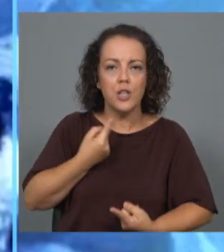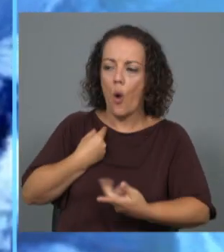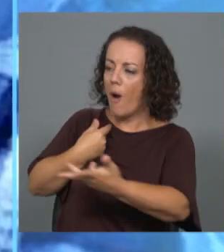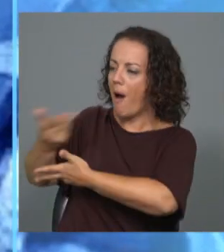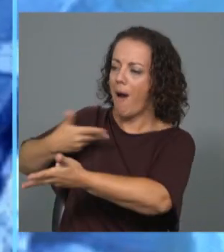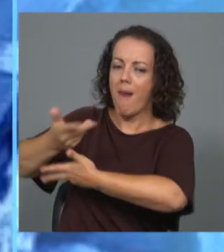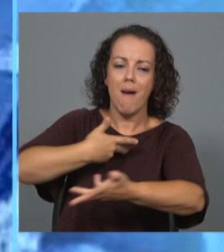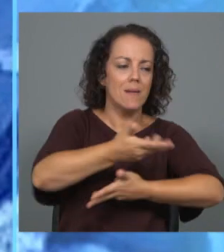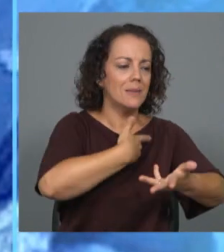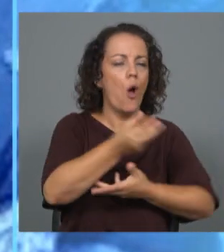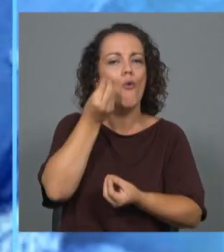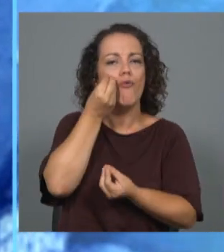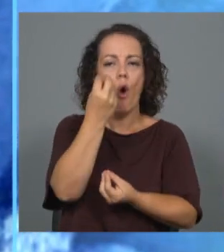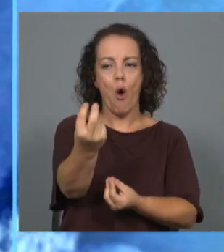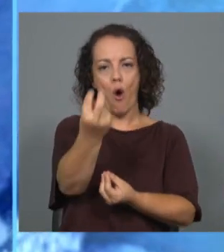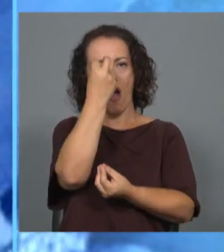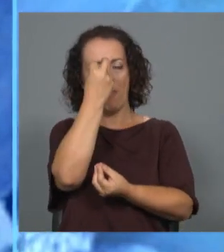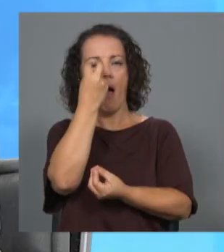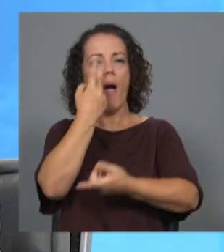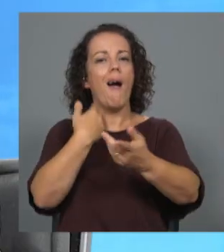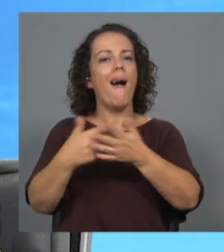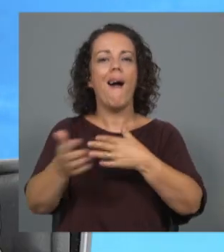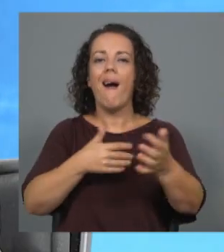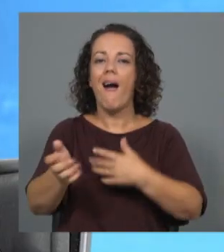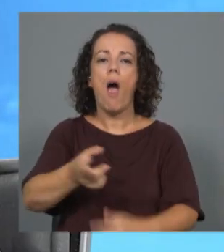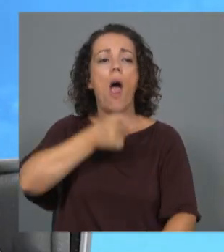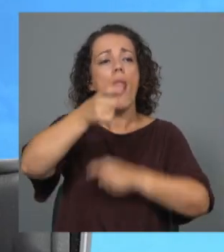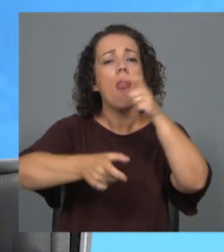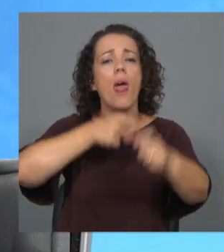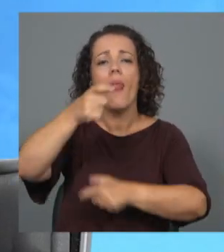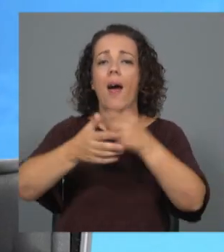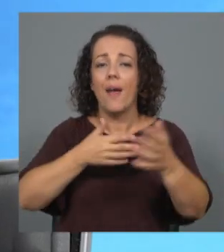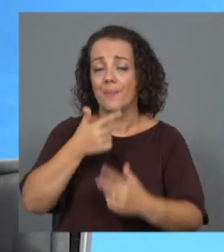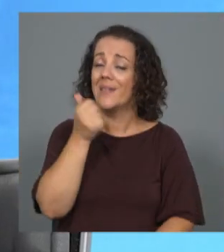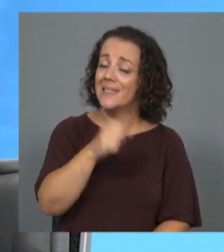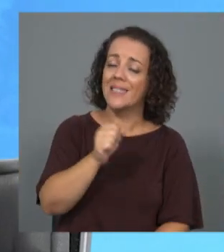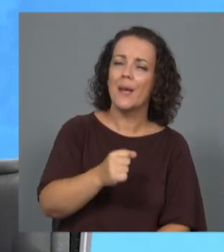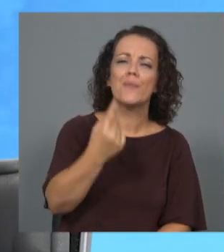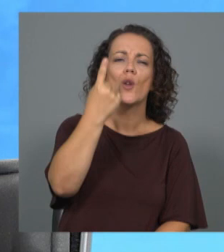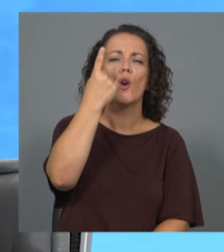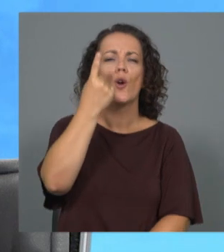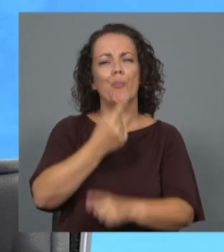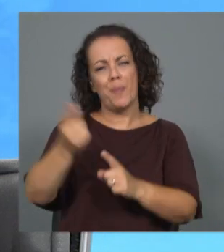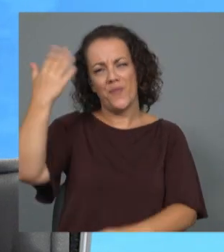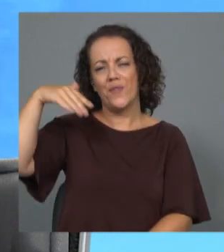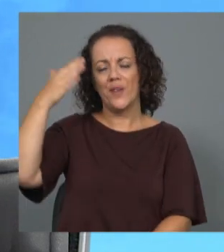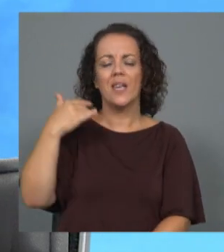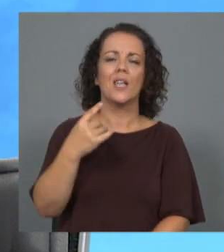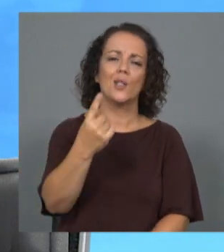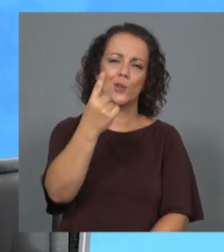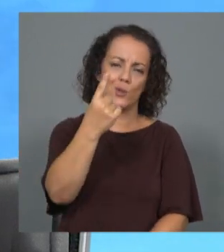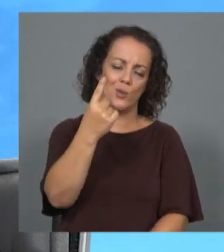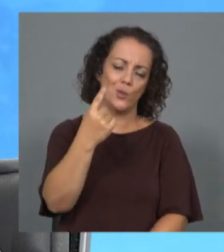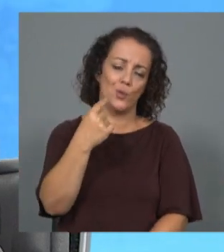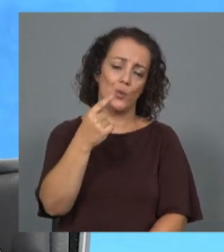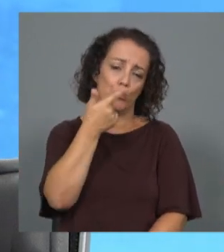mais do que pela palavra, pelo discurso que eu tenho. Exatamente. Dizia-me uma vez um paroquiano, eu disse-lhe,